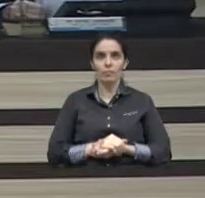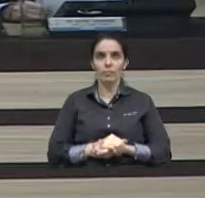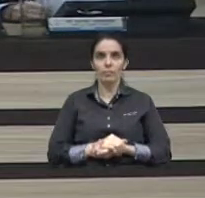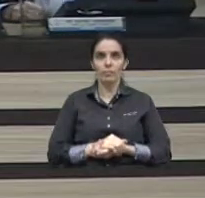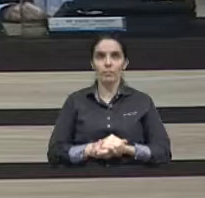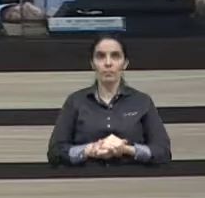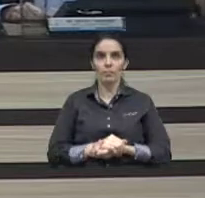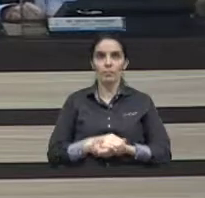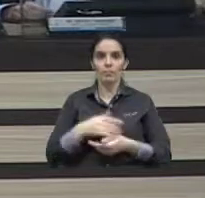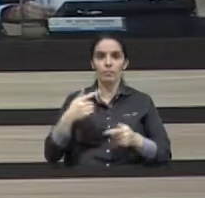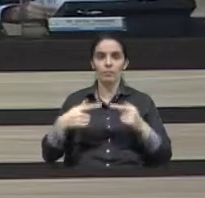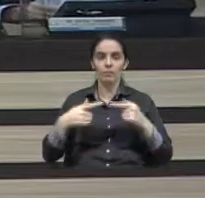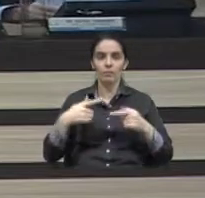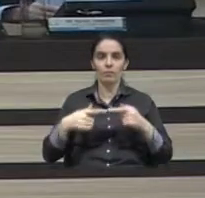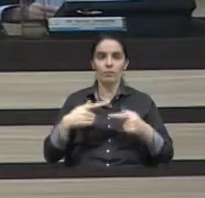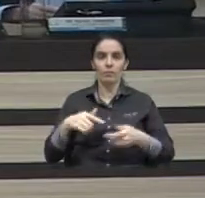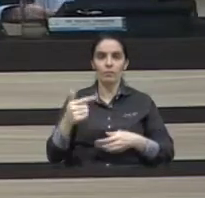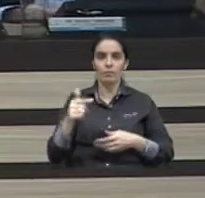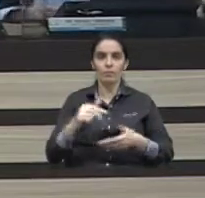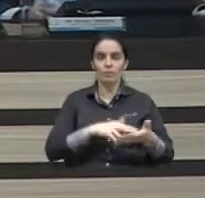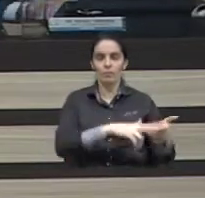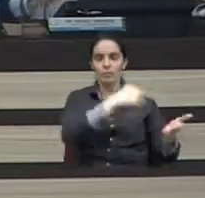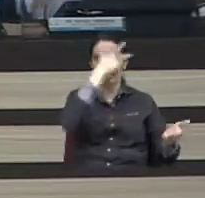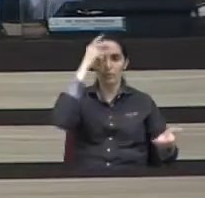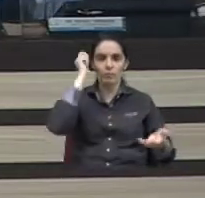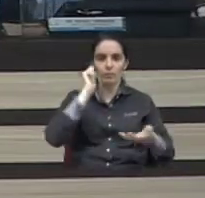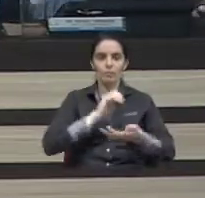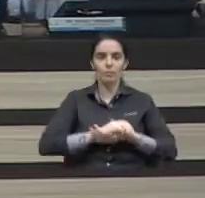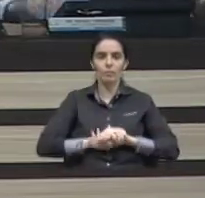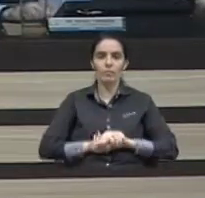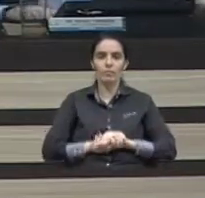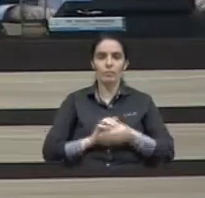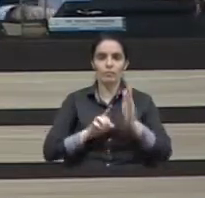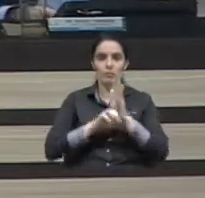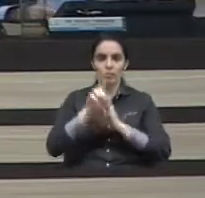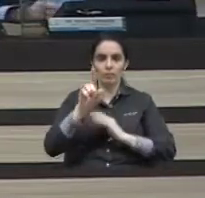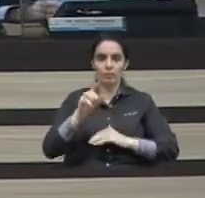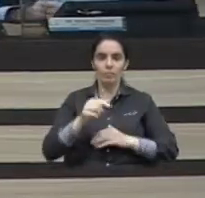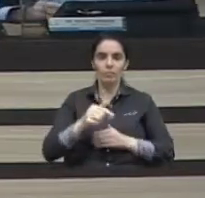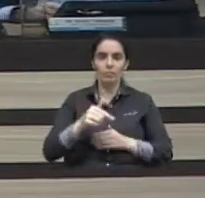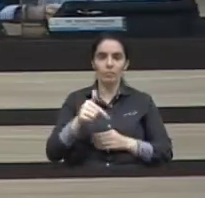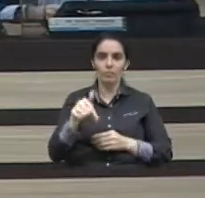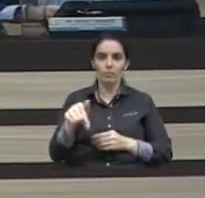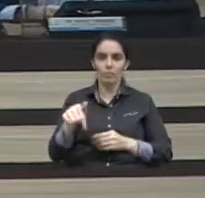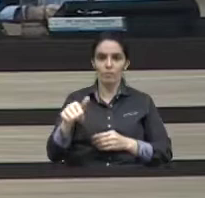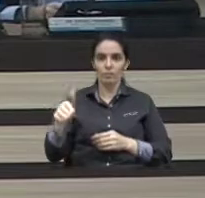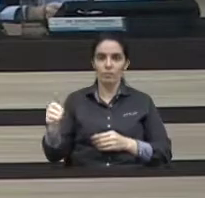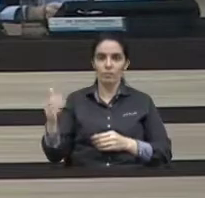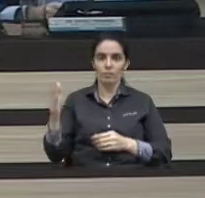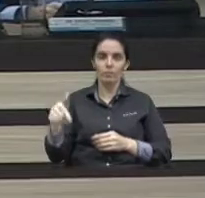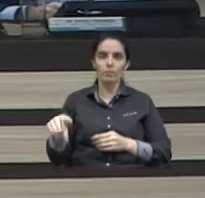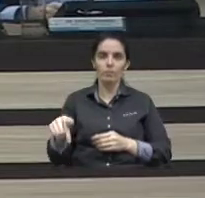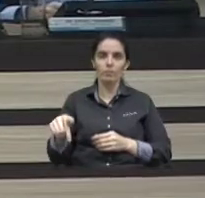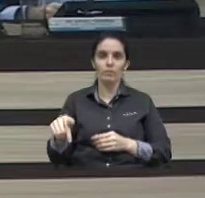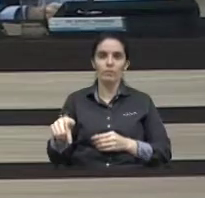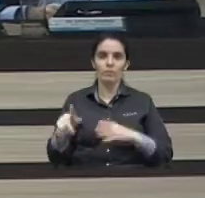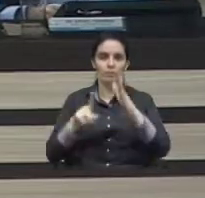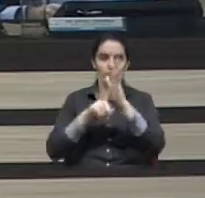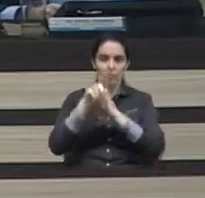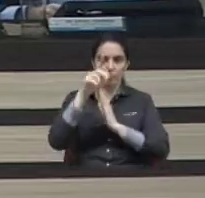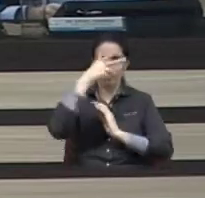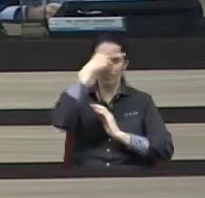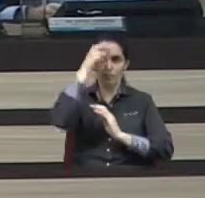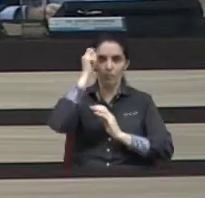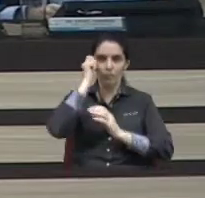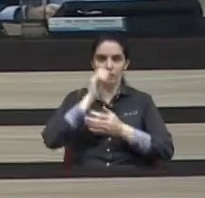Continua em discussão. Não havendo o executivo. Requerimento número 711/2017, que requer informações ao